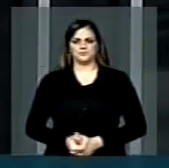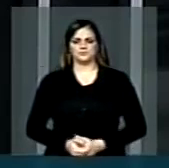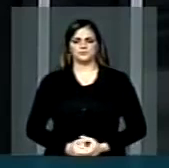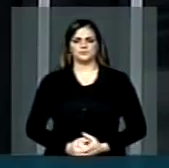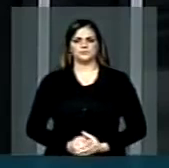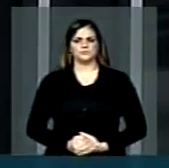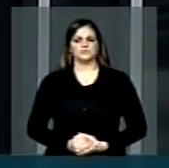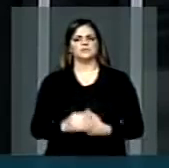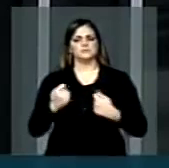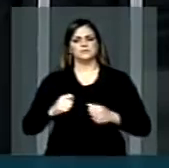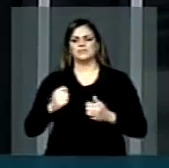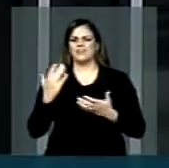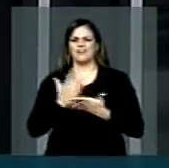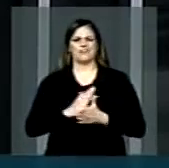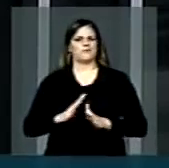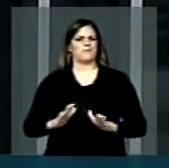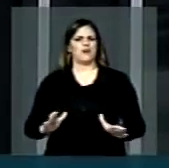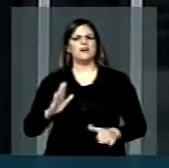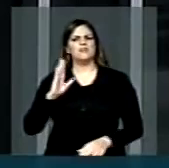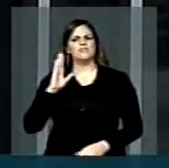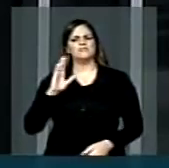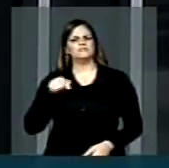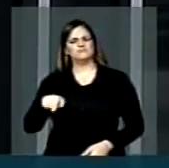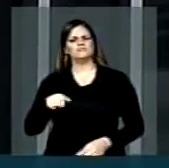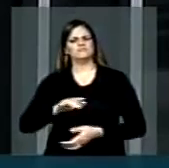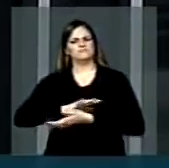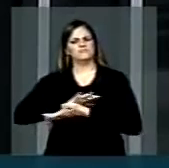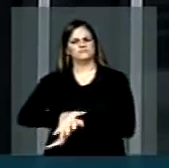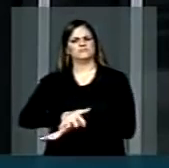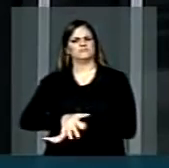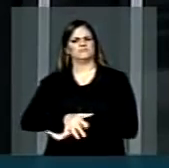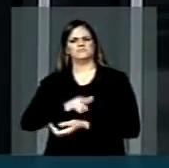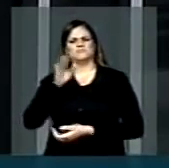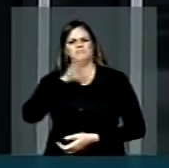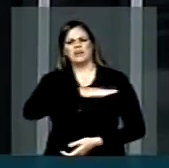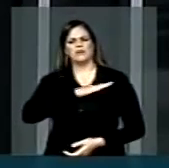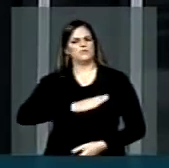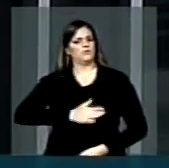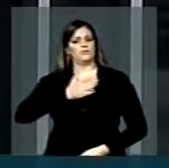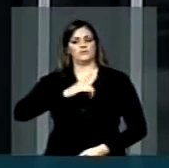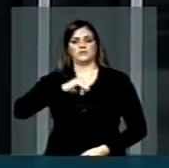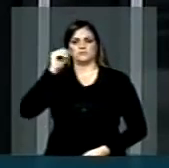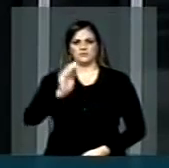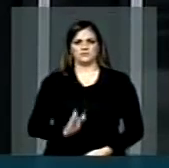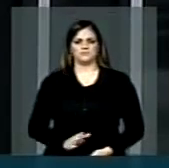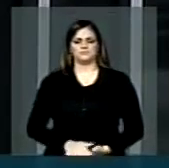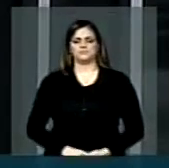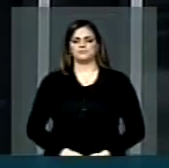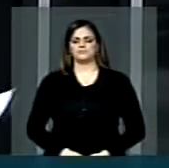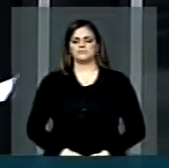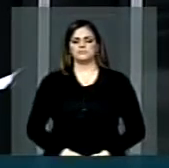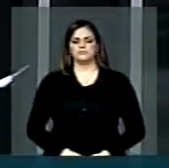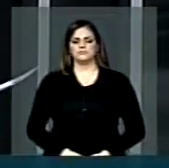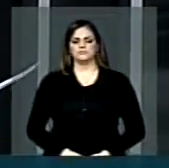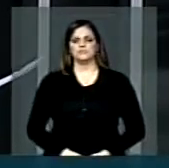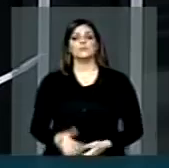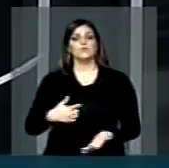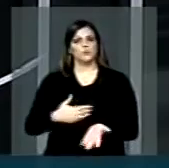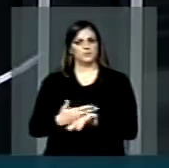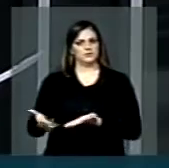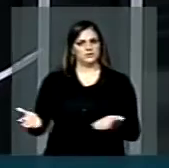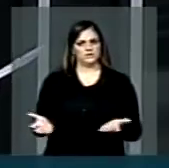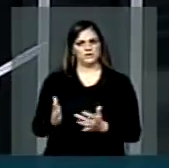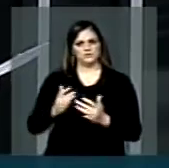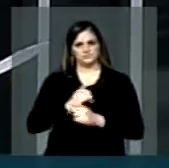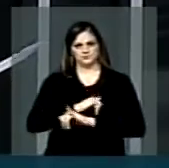ser extirpada esse câncer que infelizmente ainda assola, que é a discriminação racial no nosso país. Começo o meu pronunciamento, senhoras e